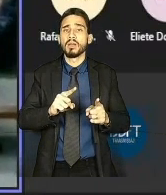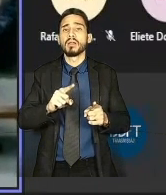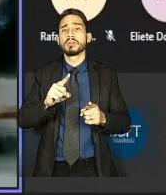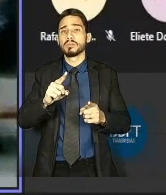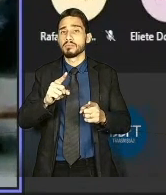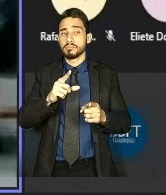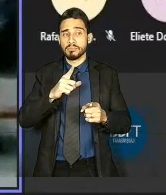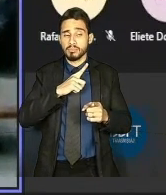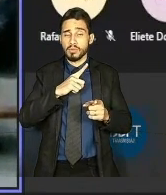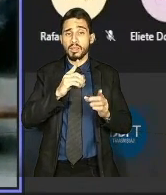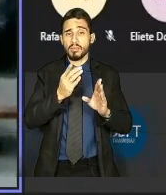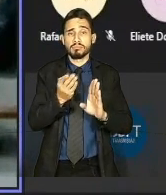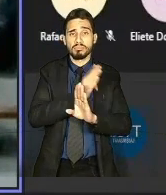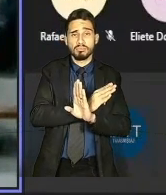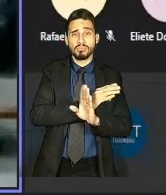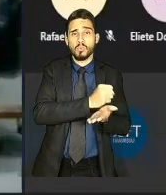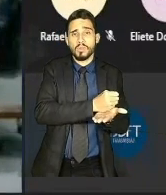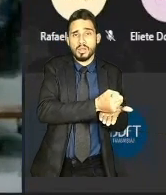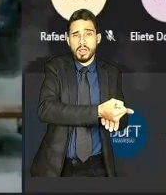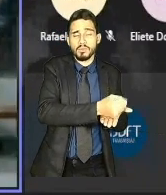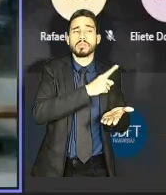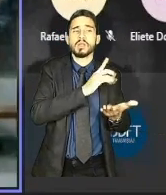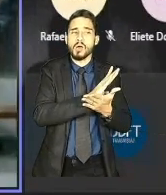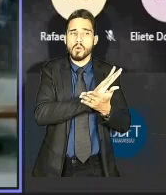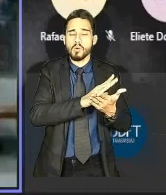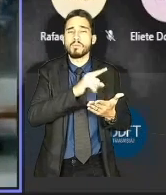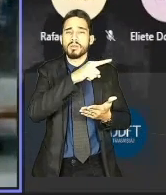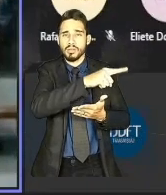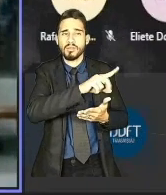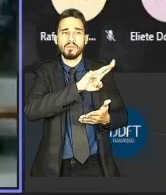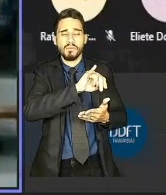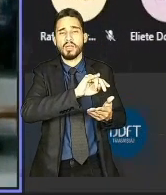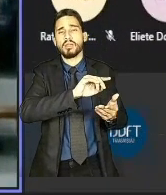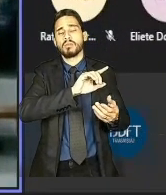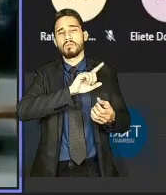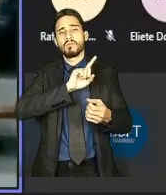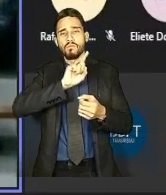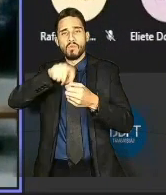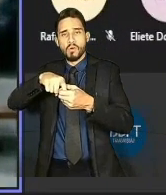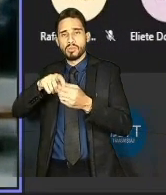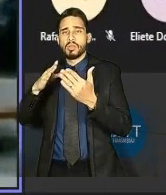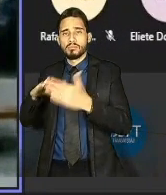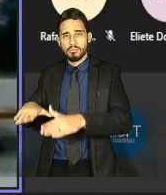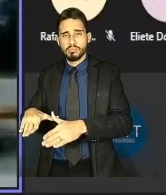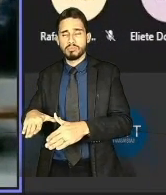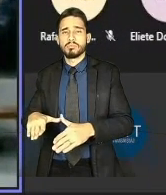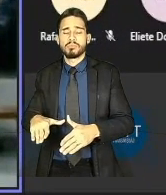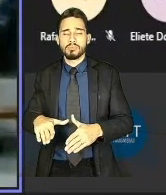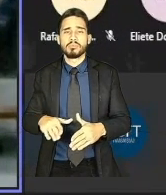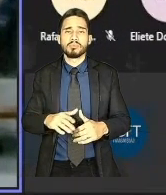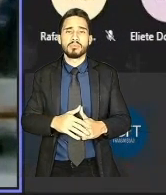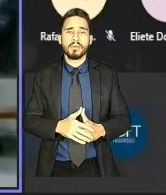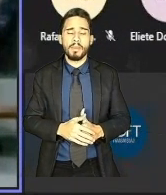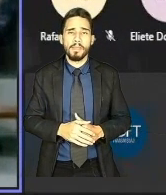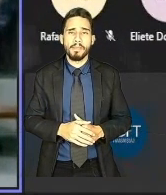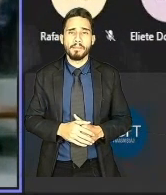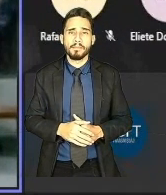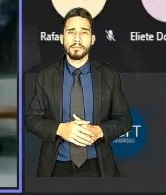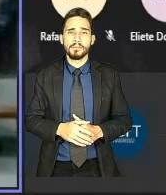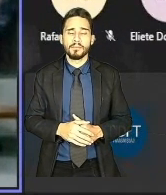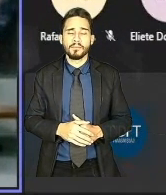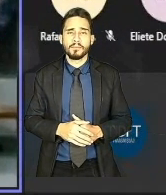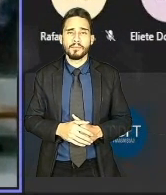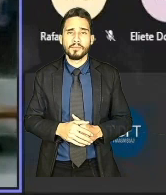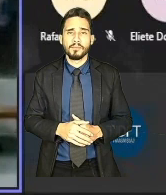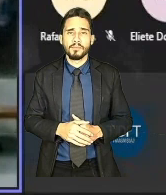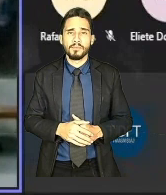são dispostas no contrato. Então, a turma determina a devolução, mas afasta a devolução em dobro, porque não haveria esse